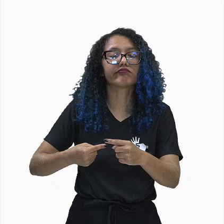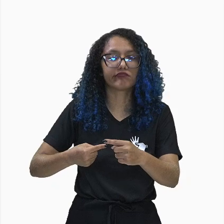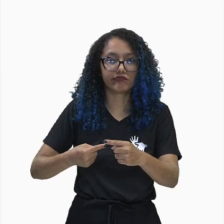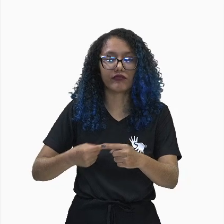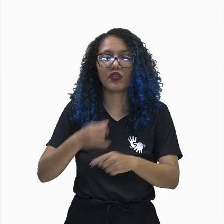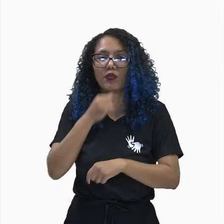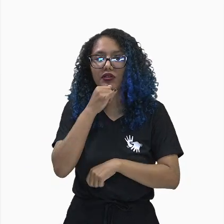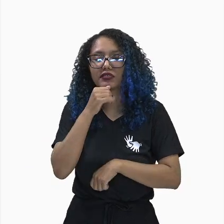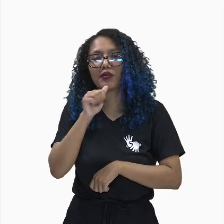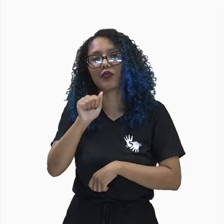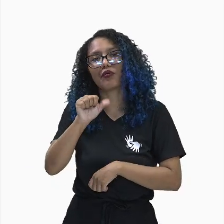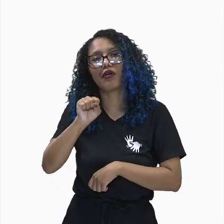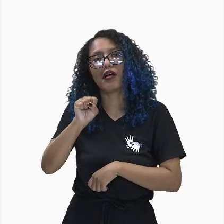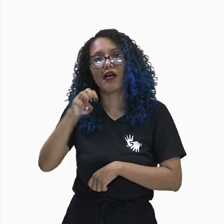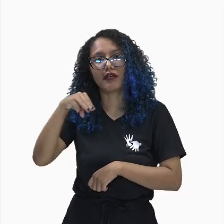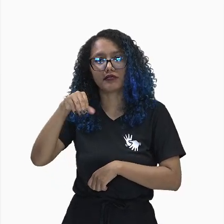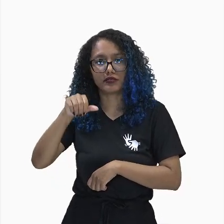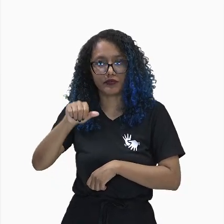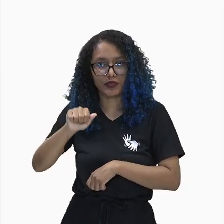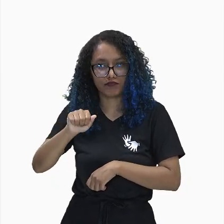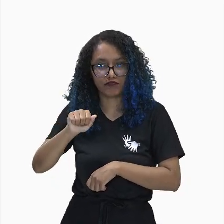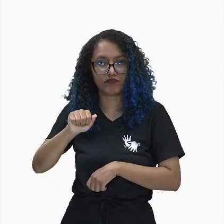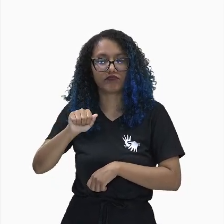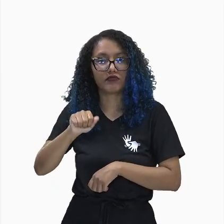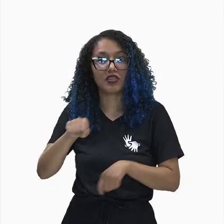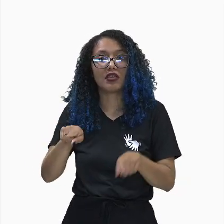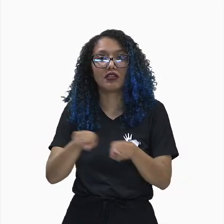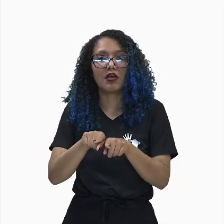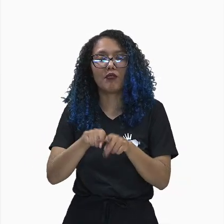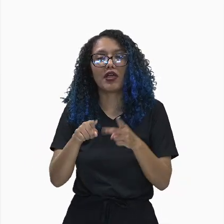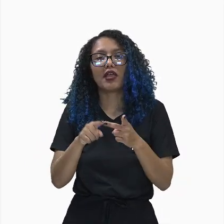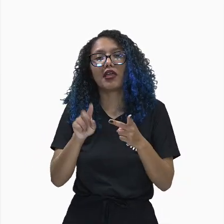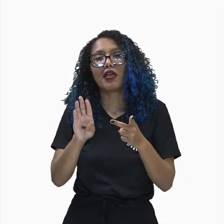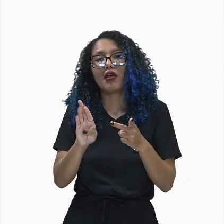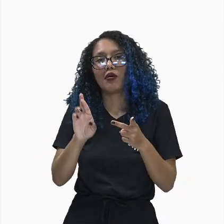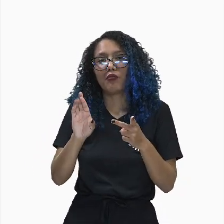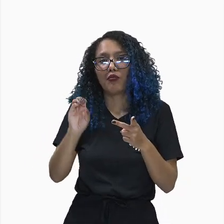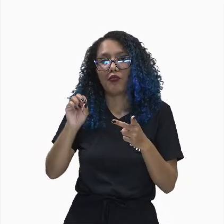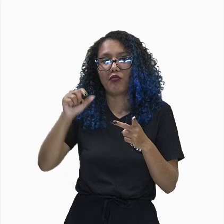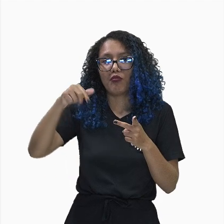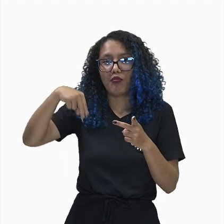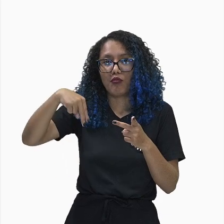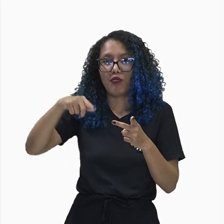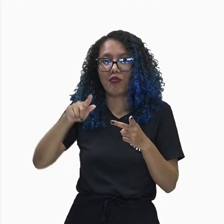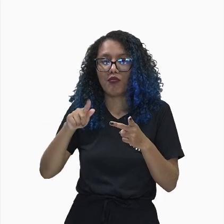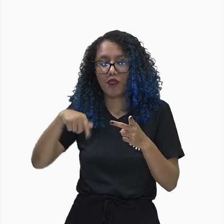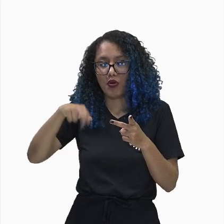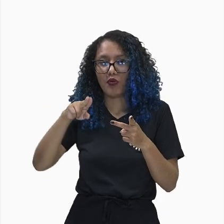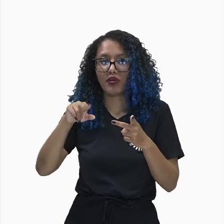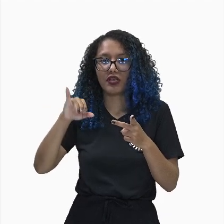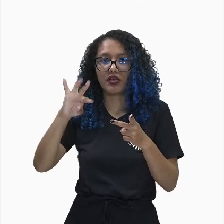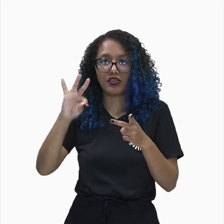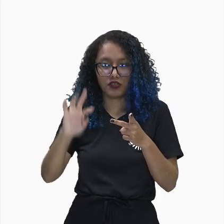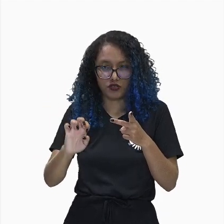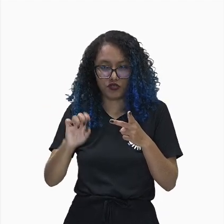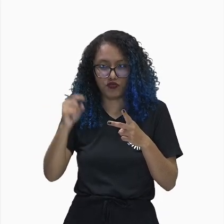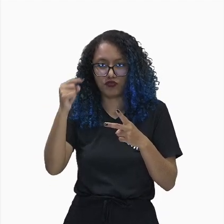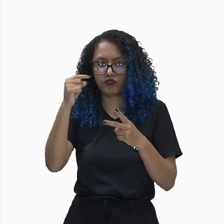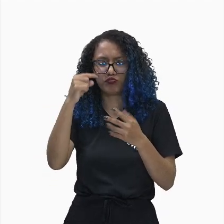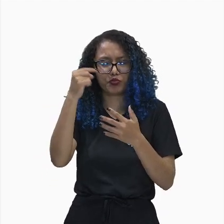asmas, fatores de bronquites. Todos estes podem ter ali